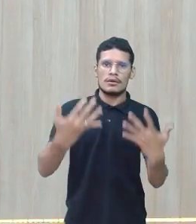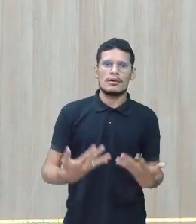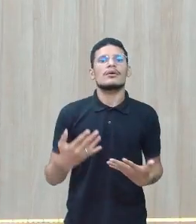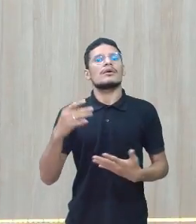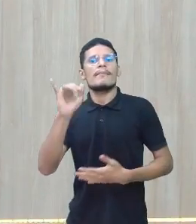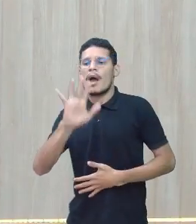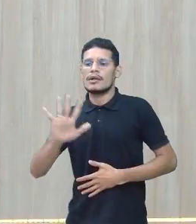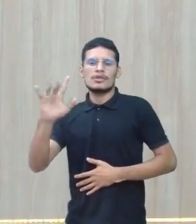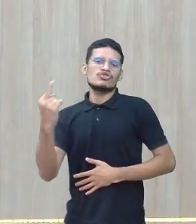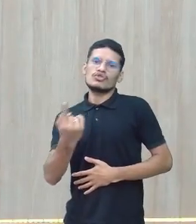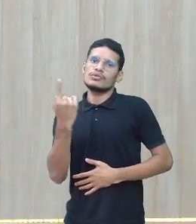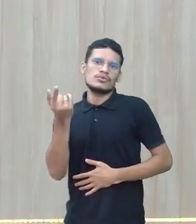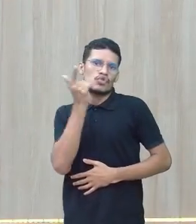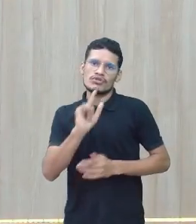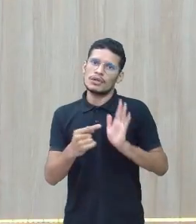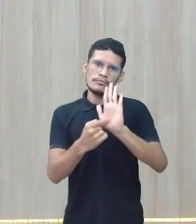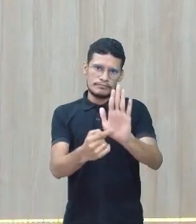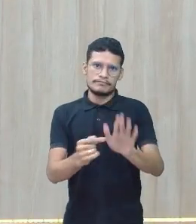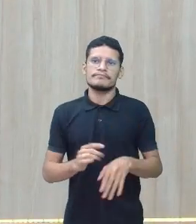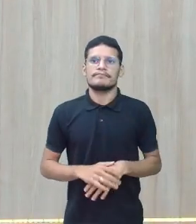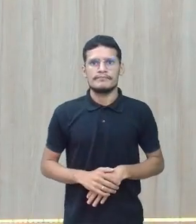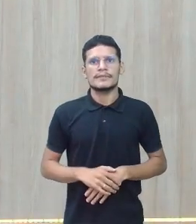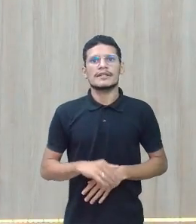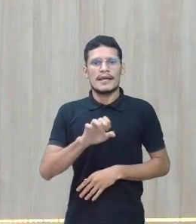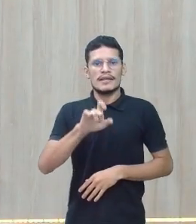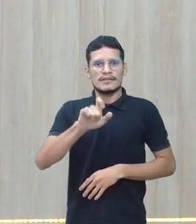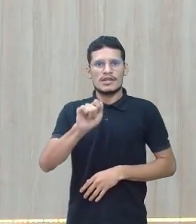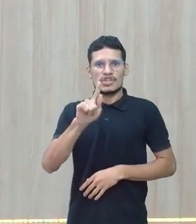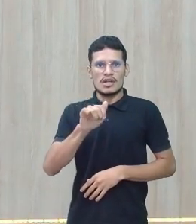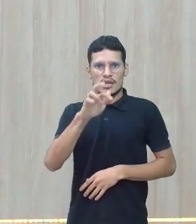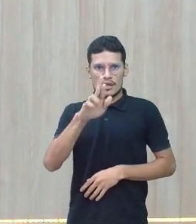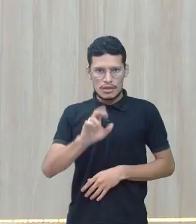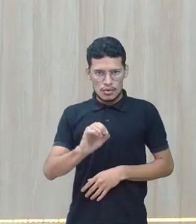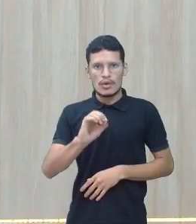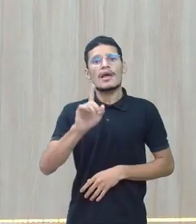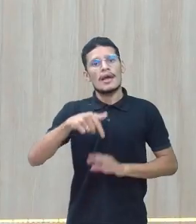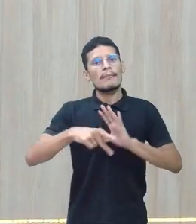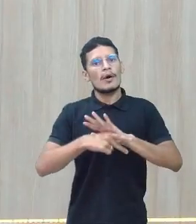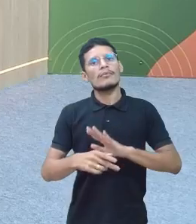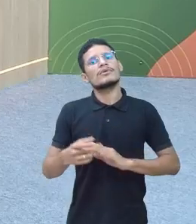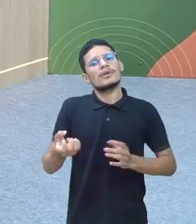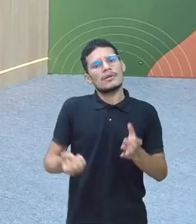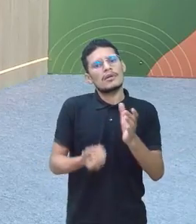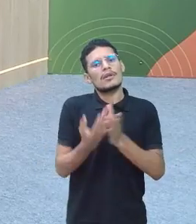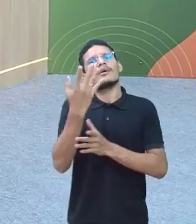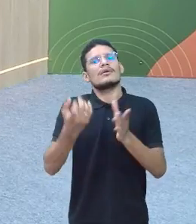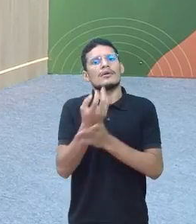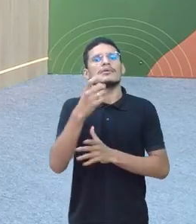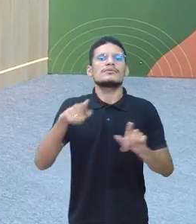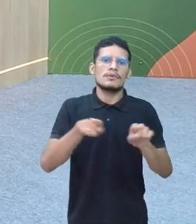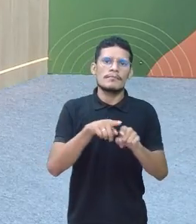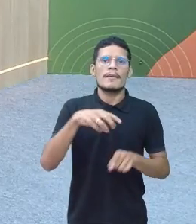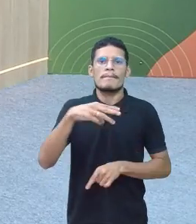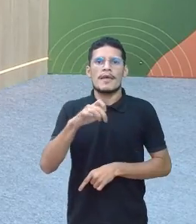associar, tá certo? Então, o exagero é também um recurso muito utilizado na fabricação de memes e de charges.